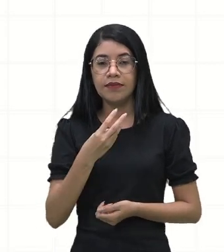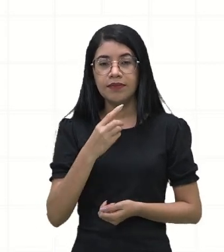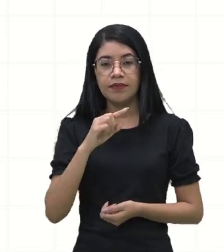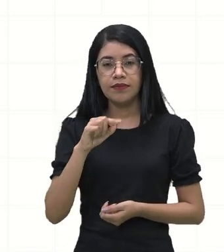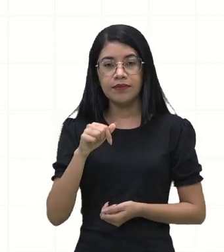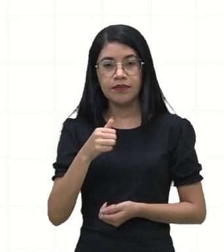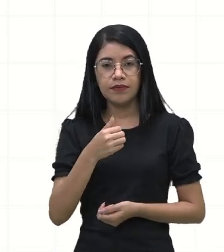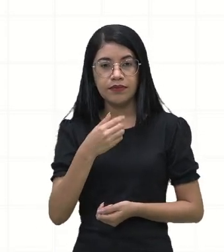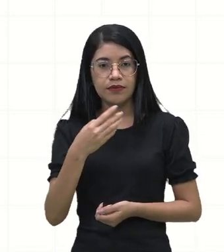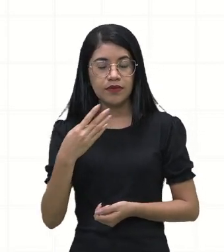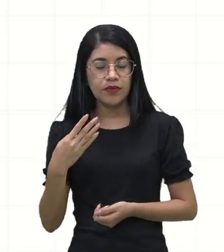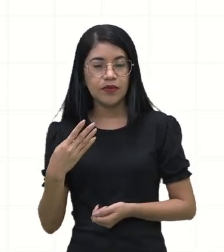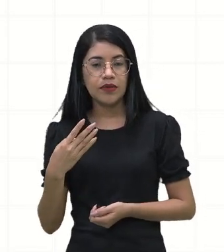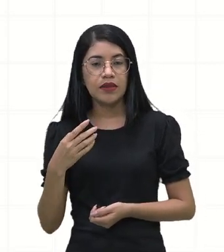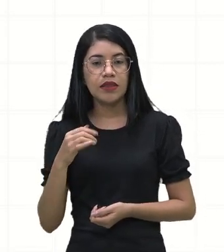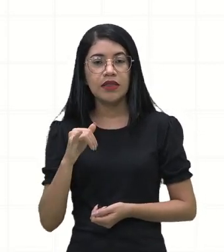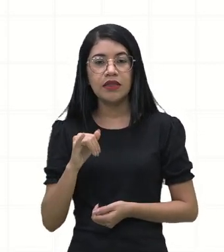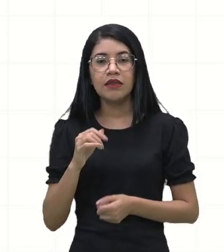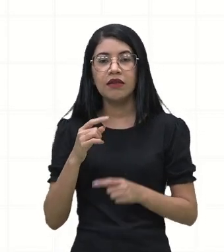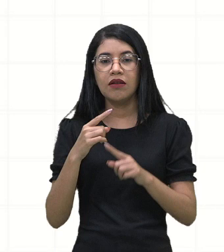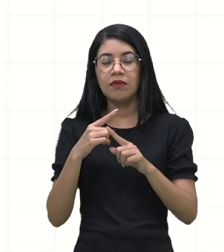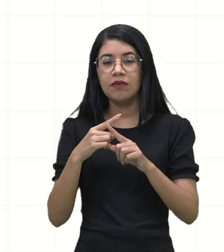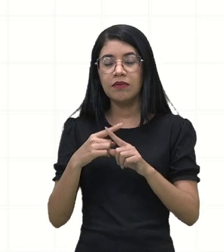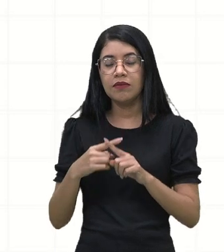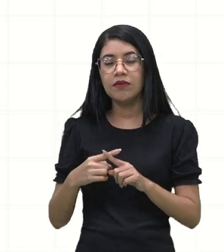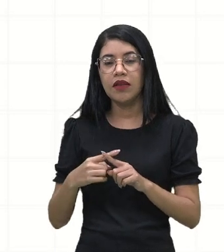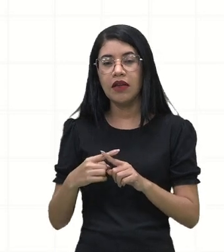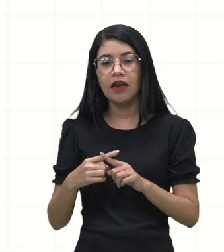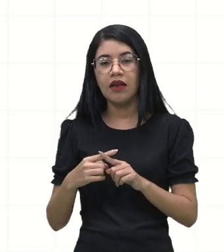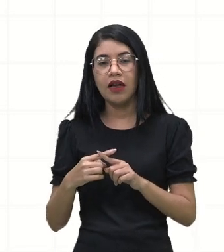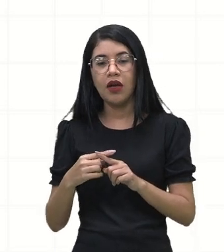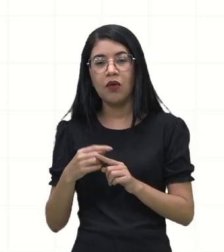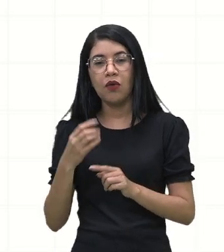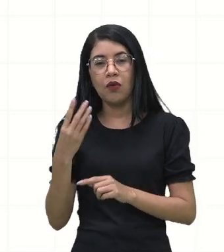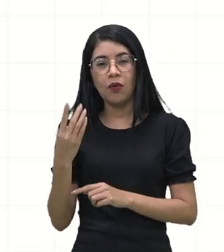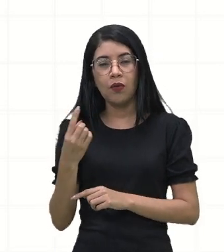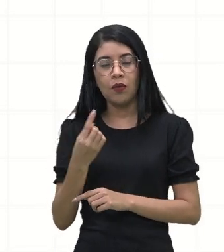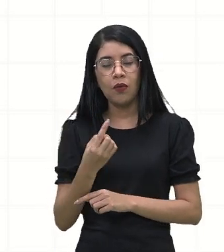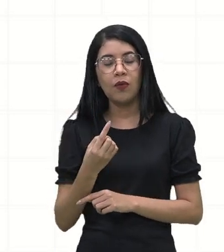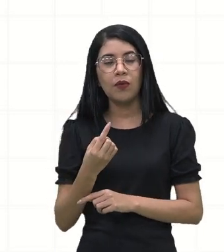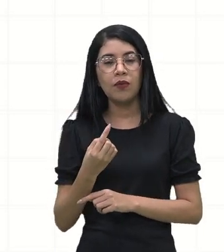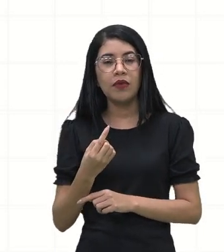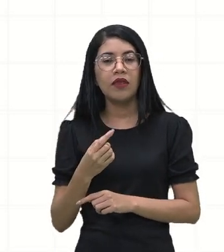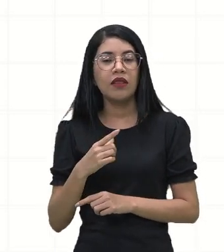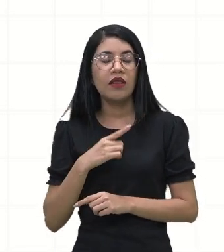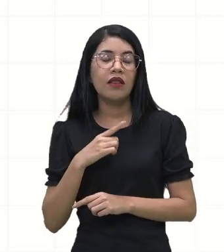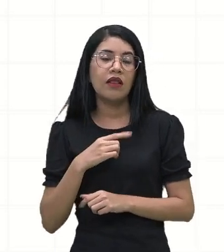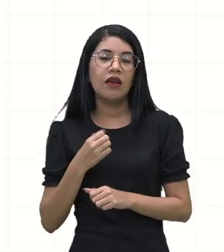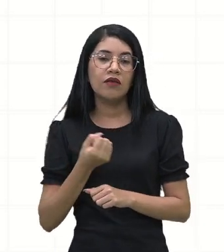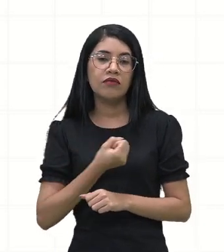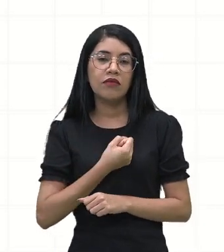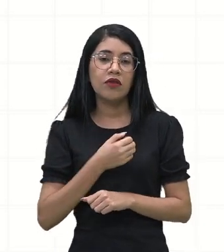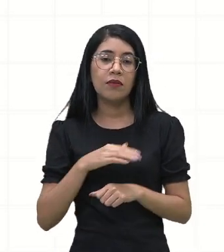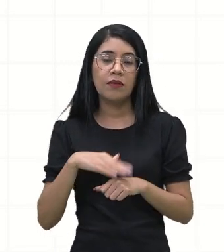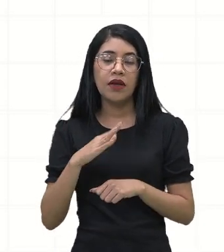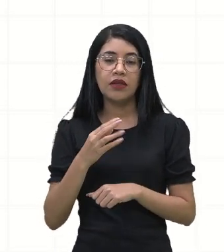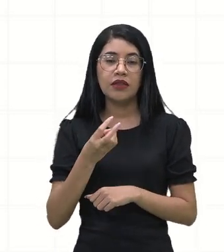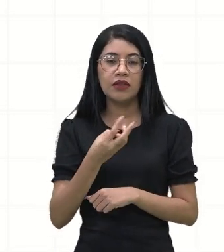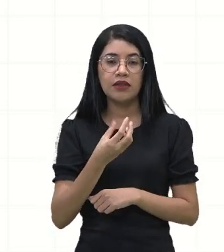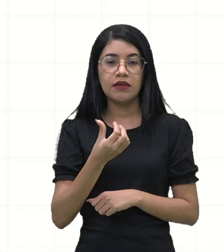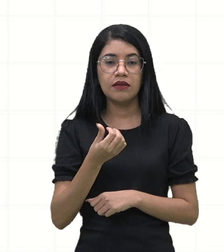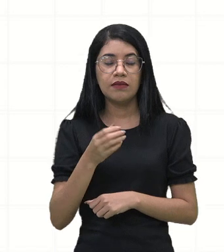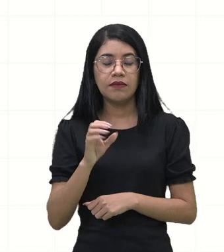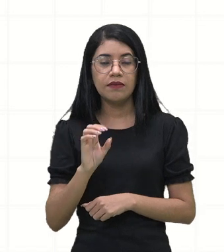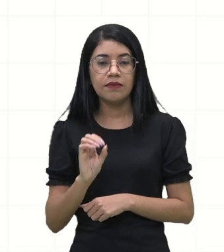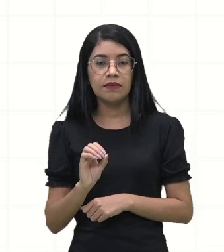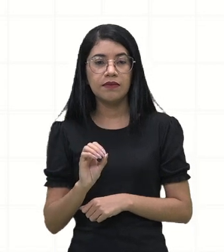você multiplicar contando com as outras duas casas decimais, você vai ter um número maior do que 360,